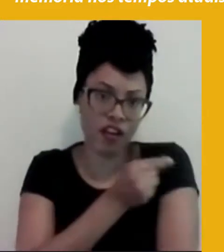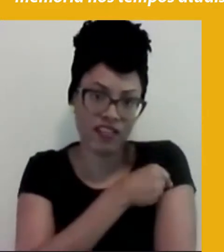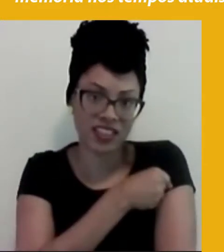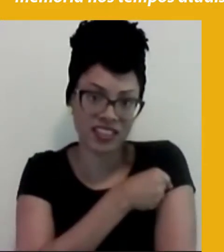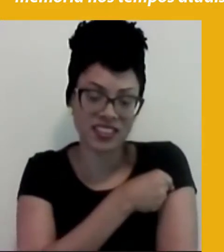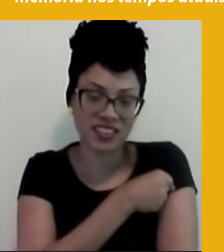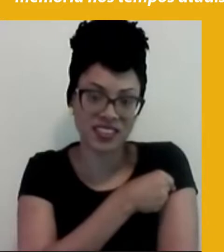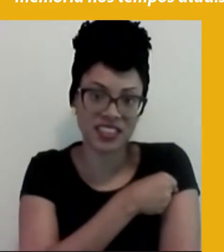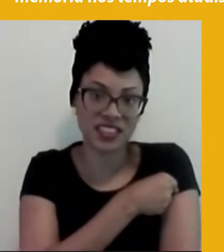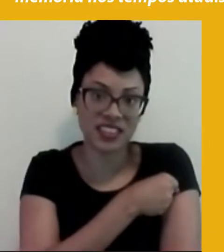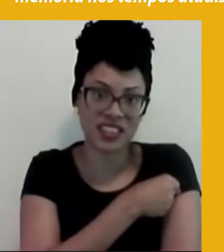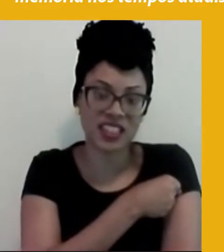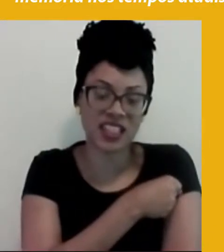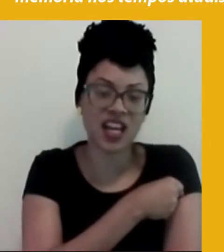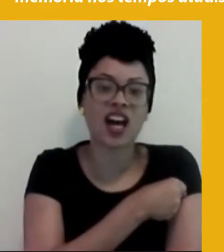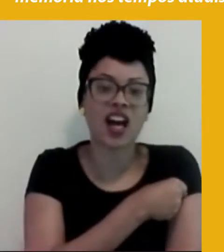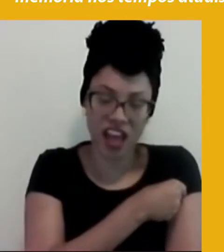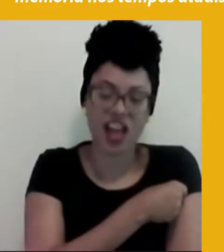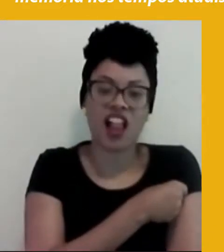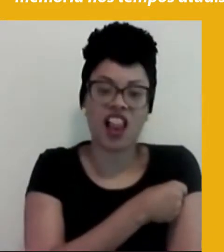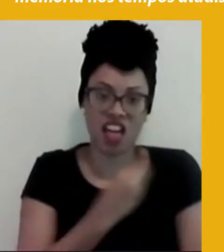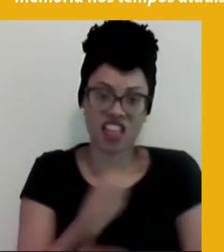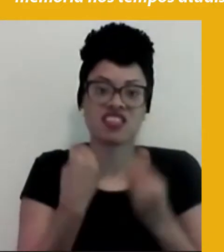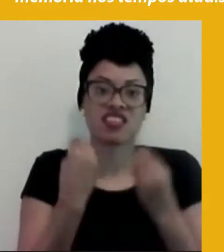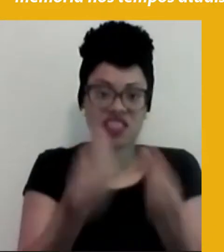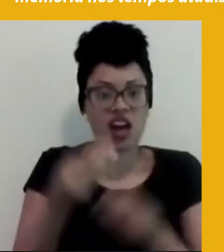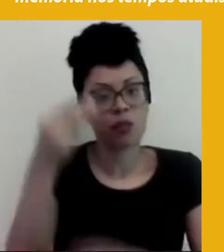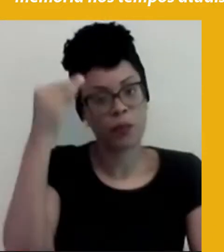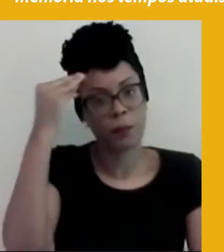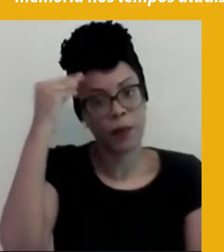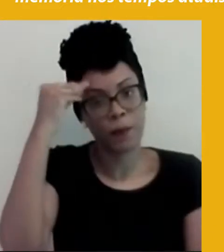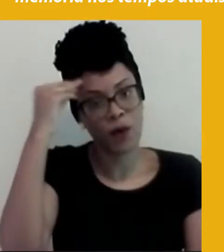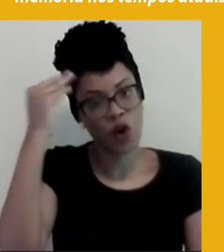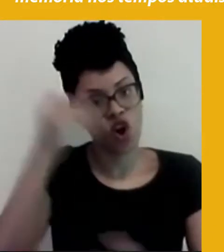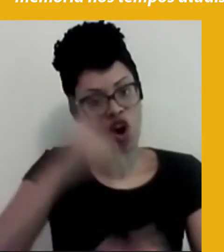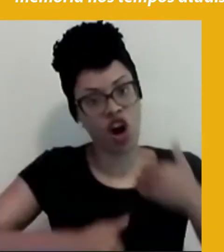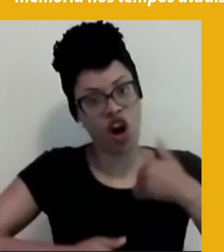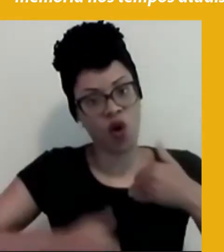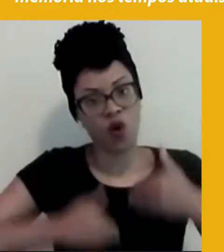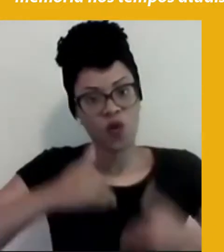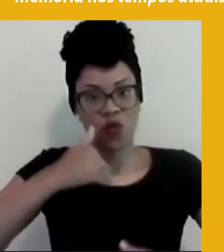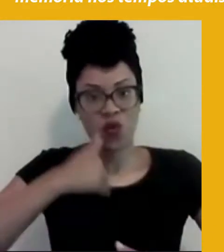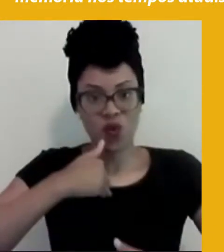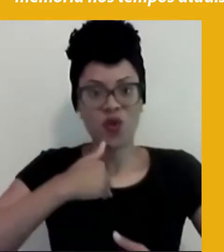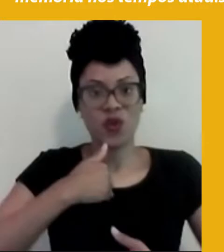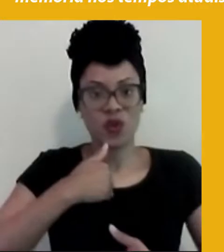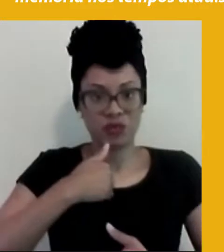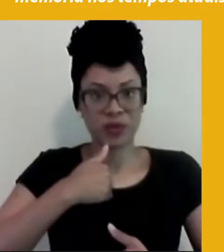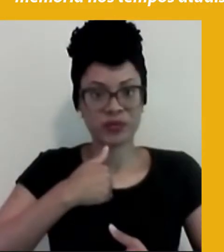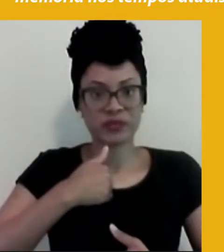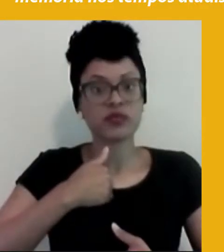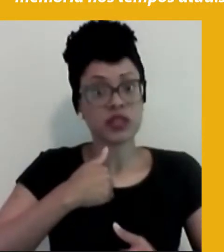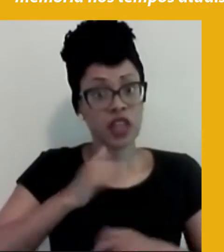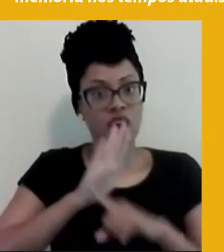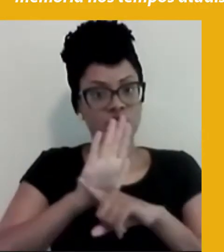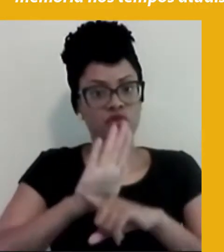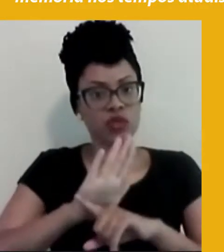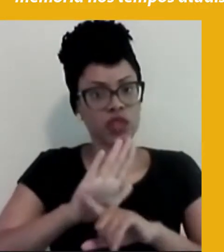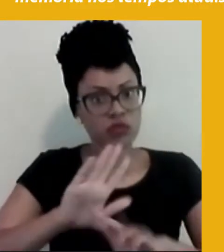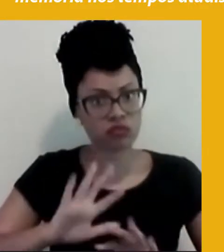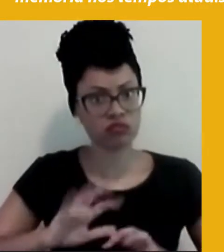ela produz uma memória imunológica no corpo para que ele, guardado aquele invasor, ele vá reagir. Então, para mim,